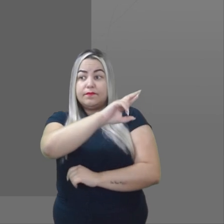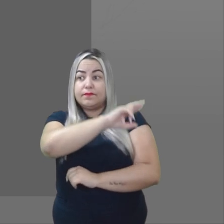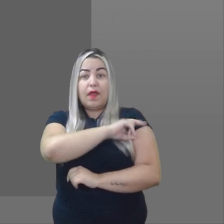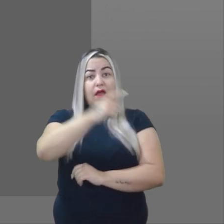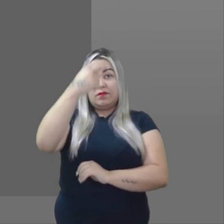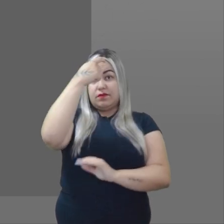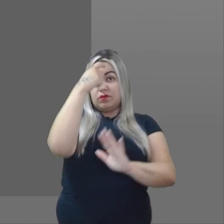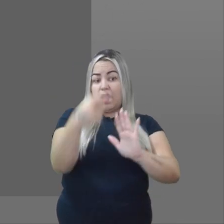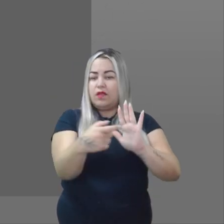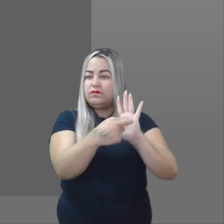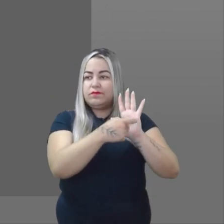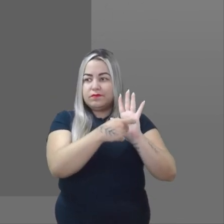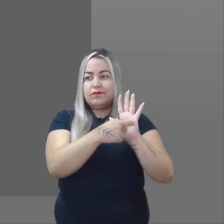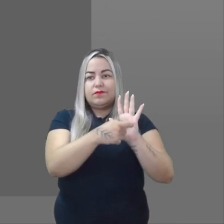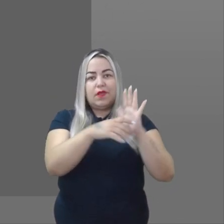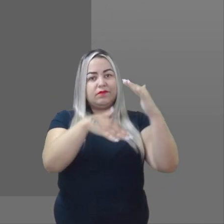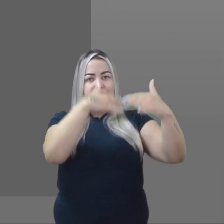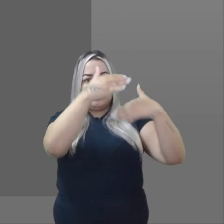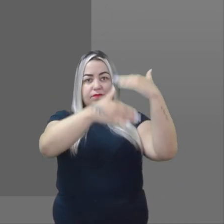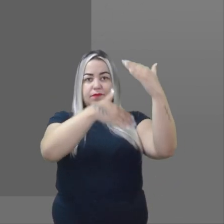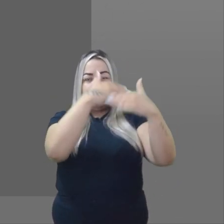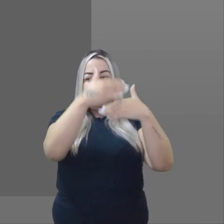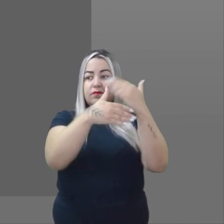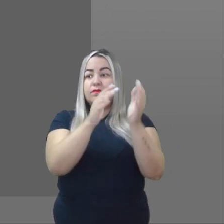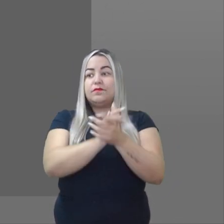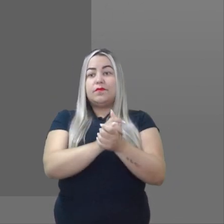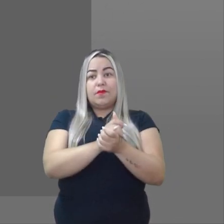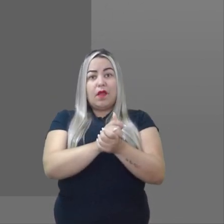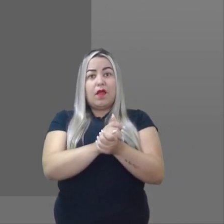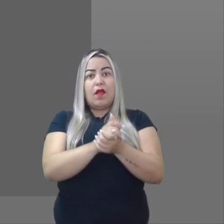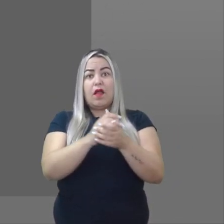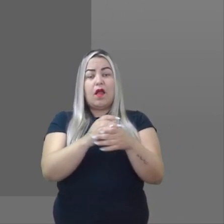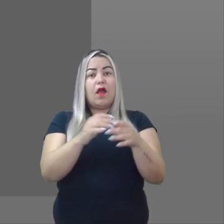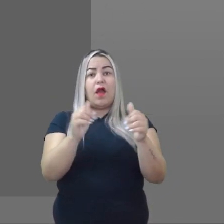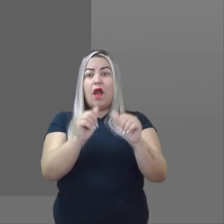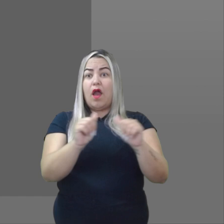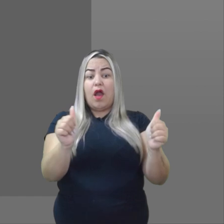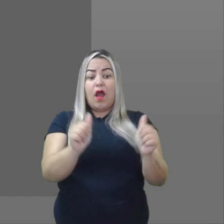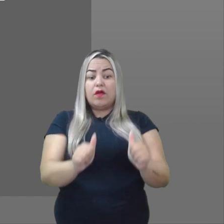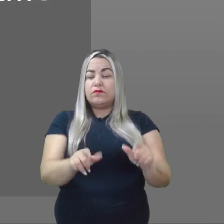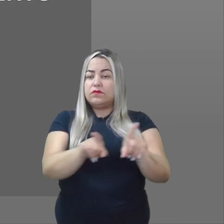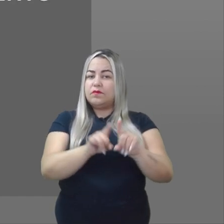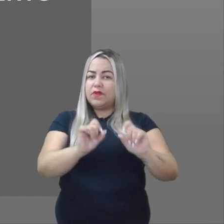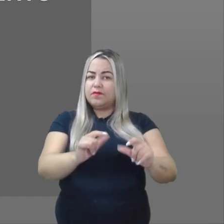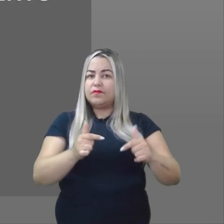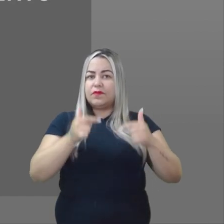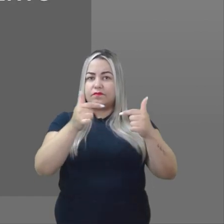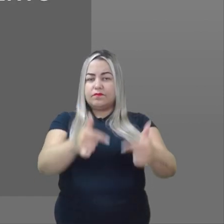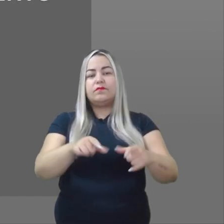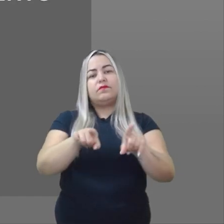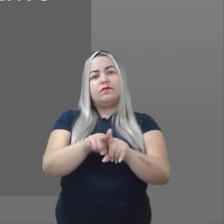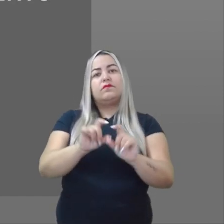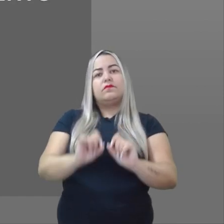inclusiva e responsável da inteligência artificial para o desenvolvimento, aprimoramento das estruturas de financiamento